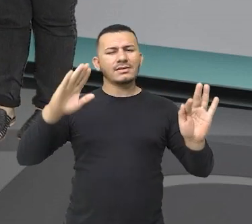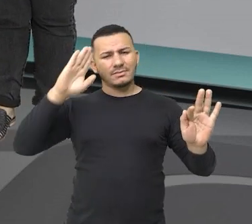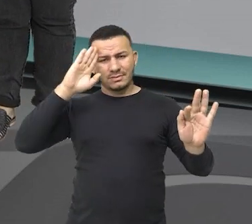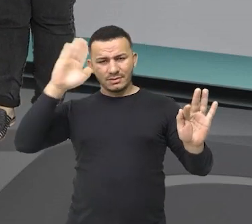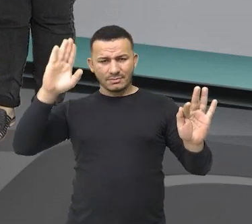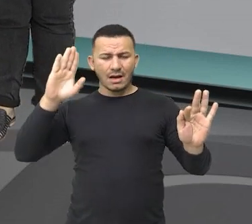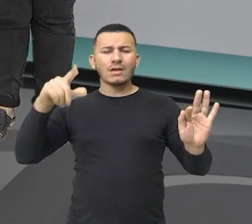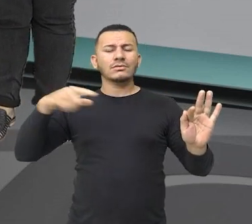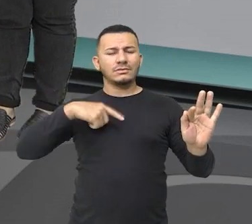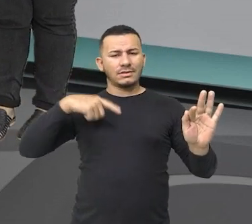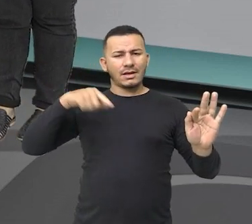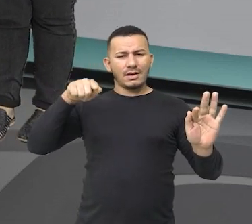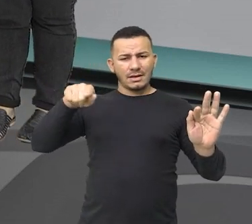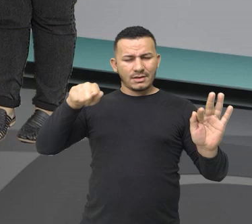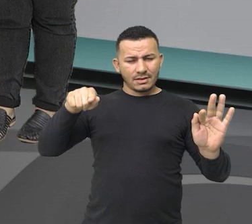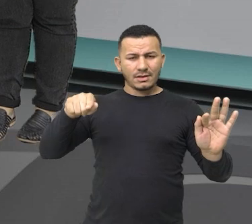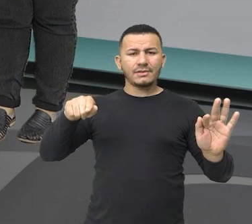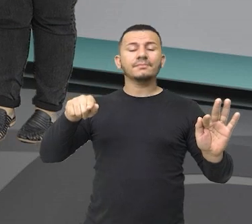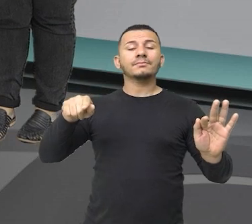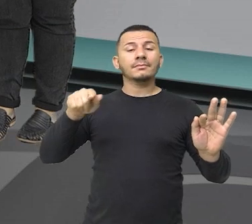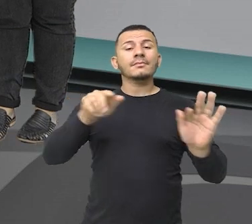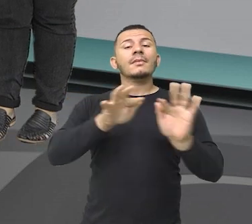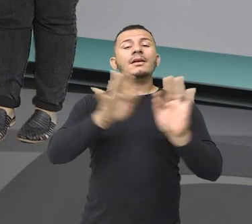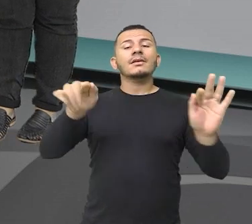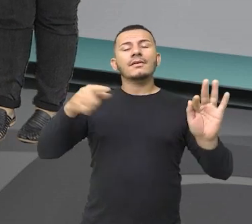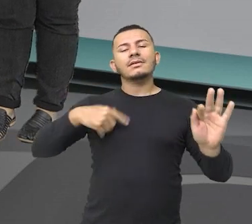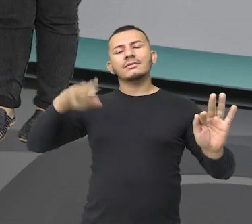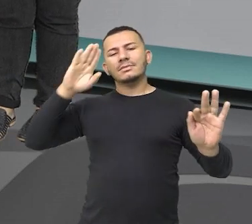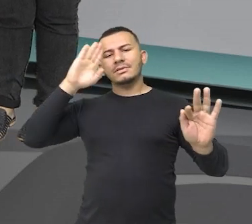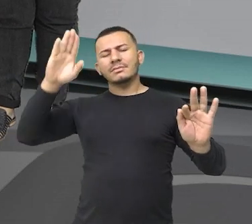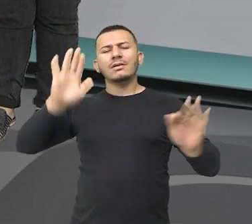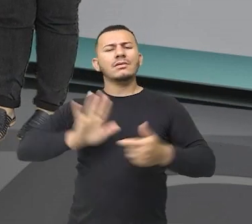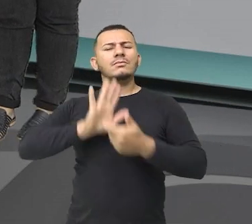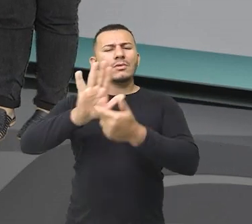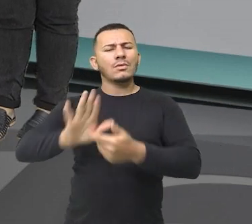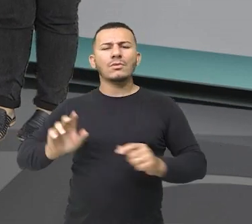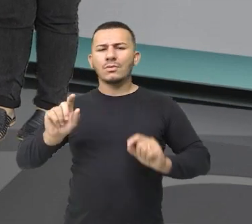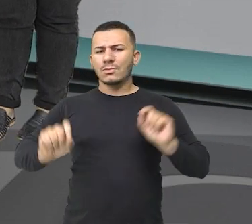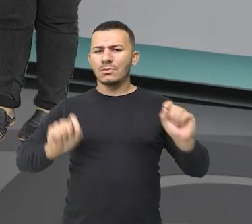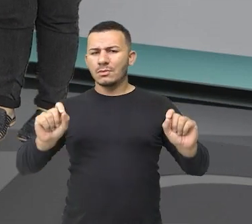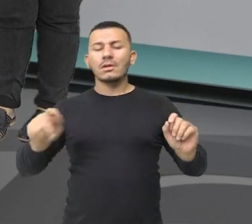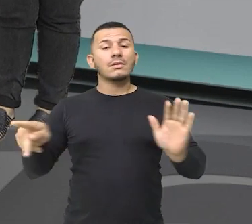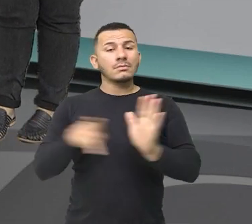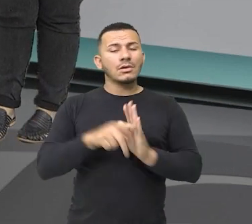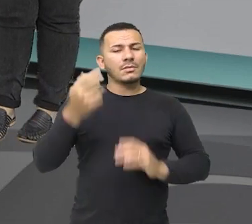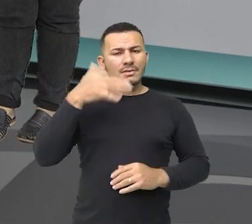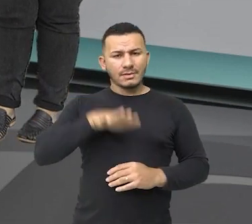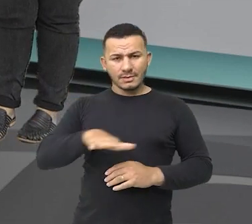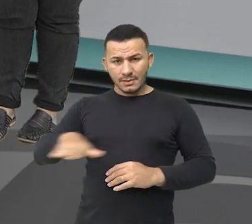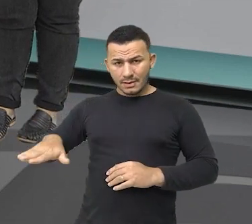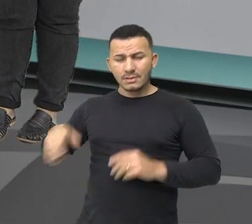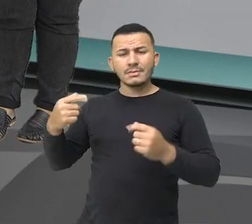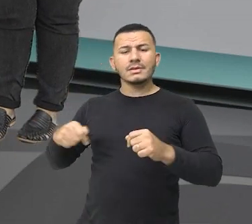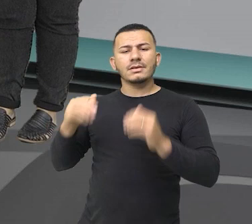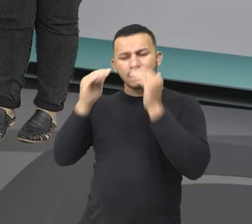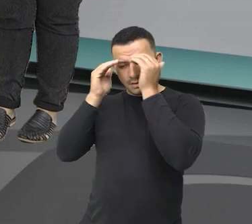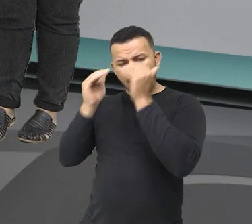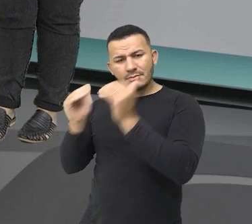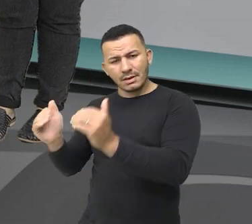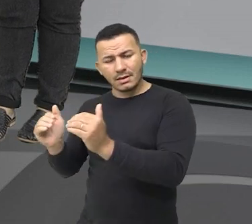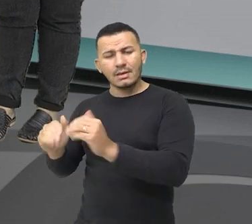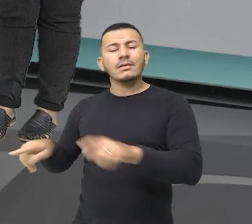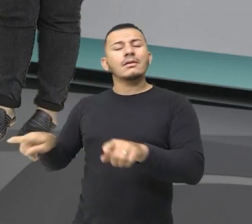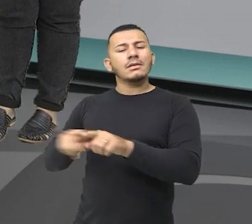lá e essa ideia principal trazia aquela ideia, aquela opinião de que as crianças precisam ser respeitadas, precisam